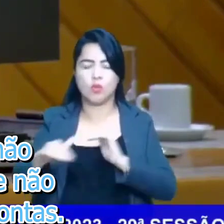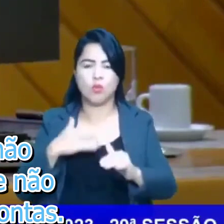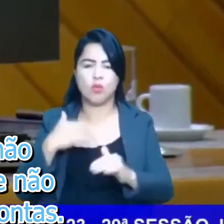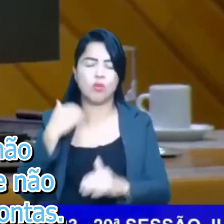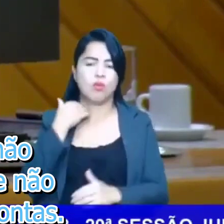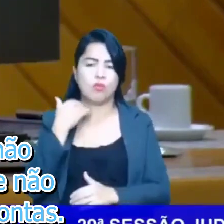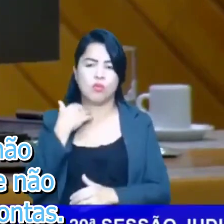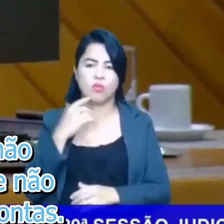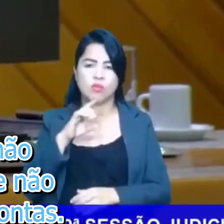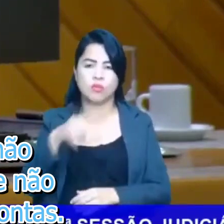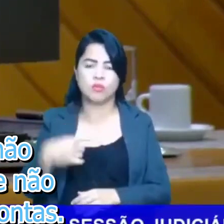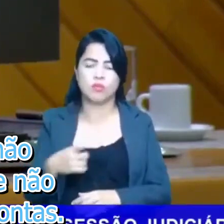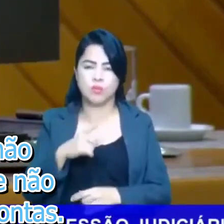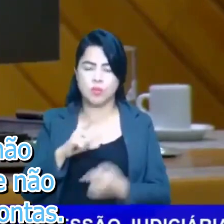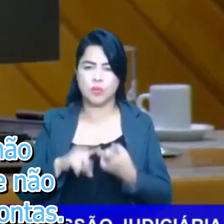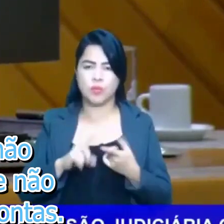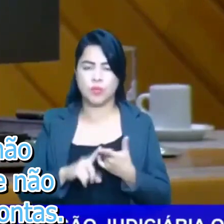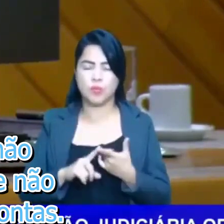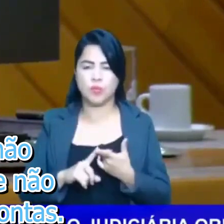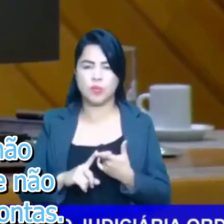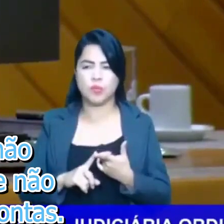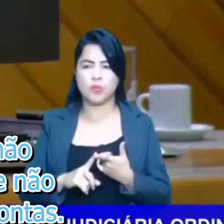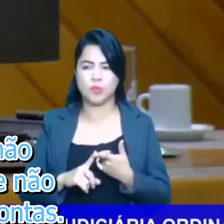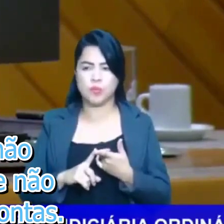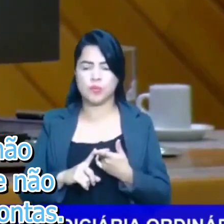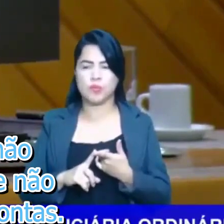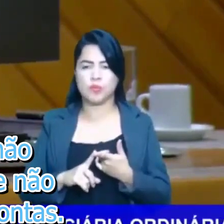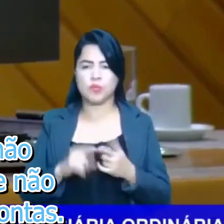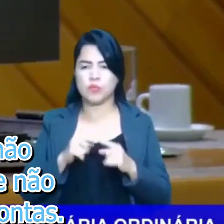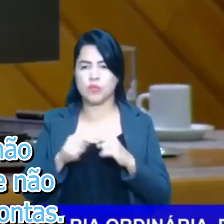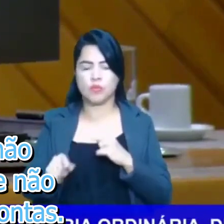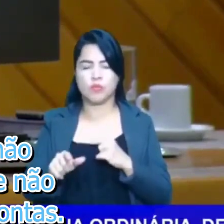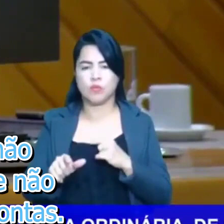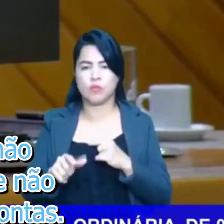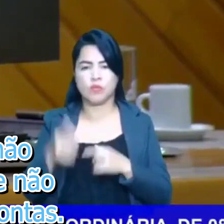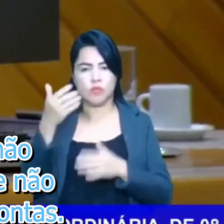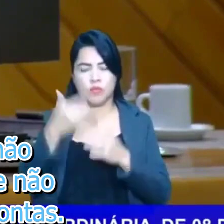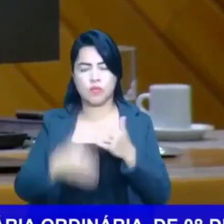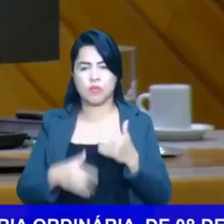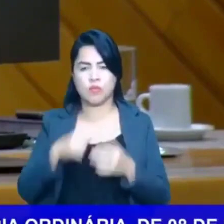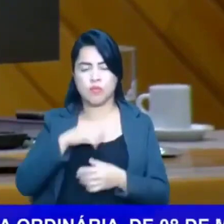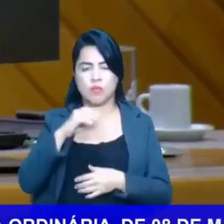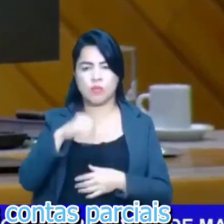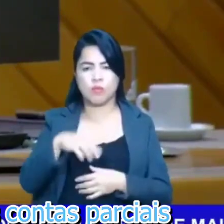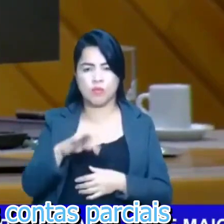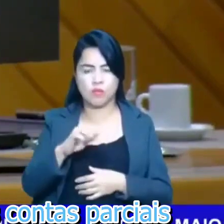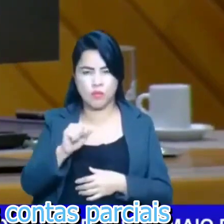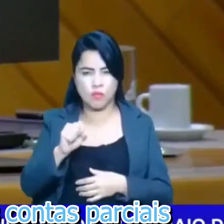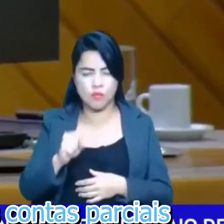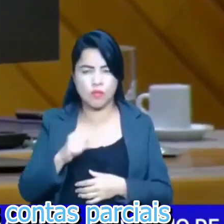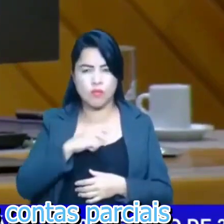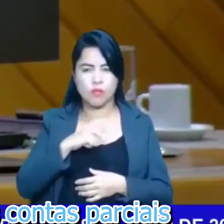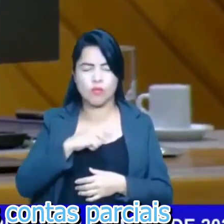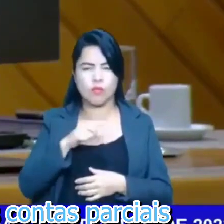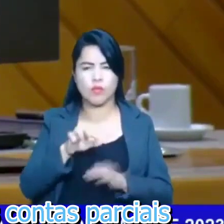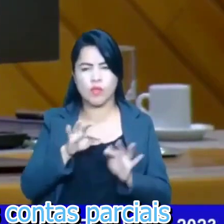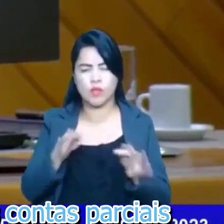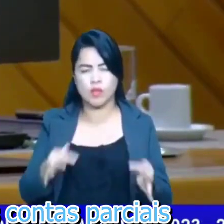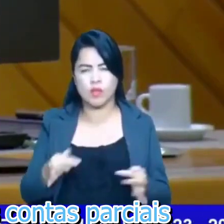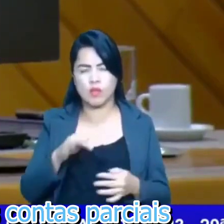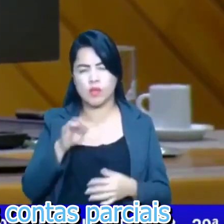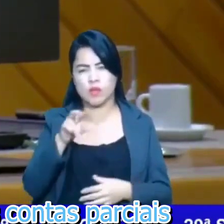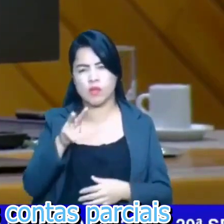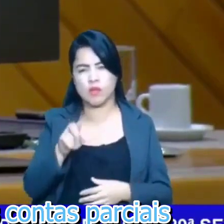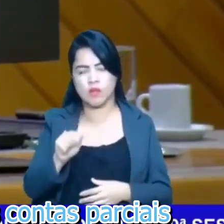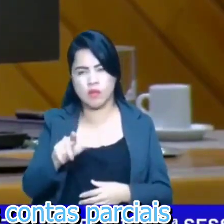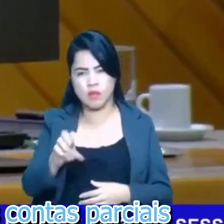somente postergada, o que não é fundamento idôneo para julgar desaprovadas as contas. Nesse sentido, o simples fato de o valor que não